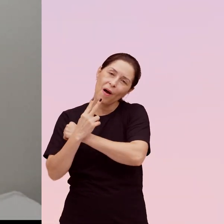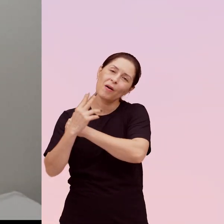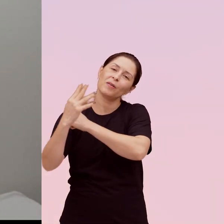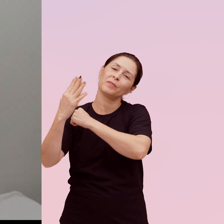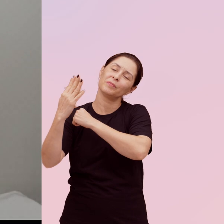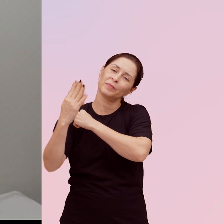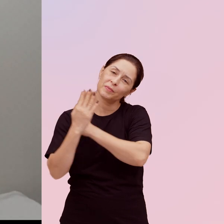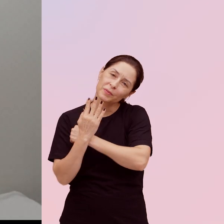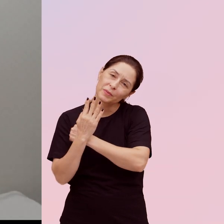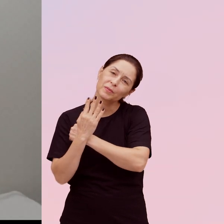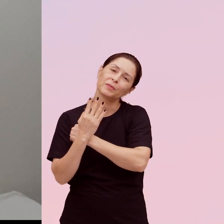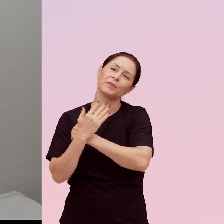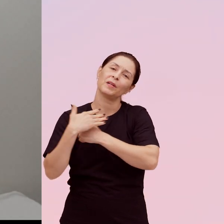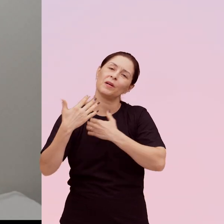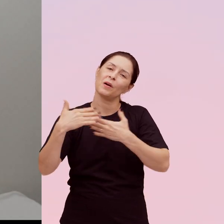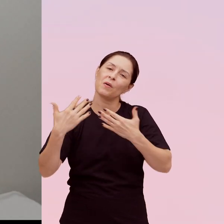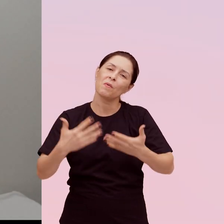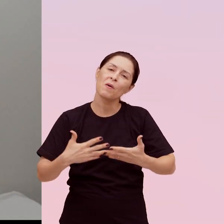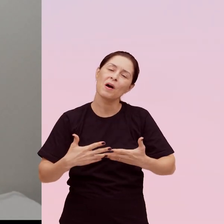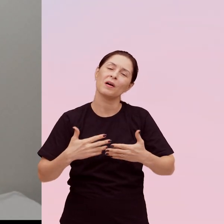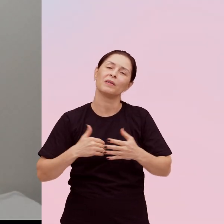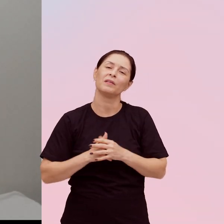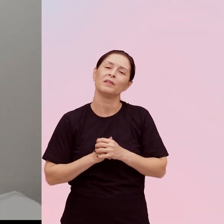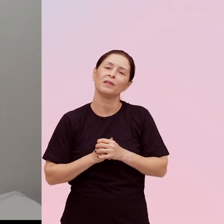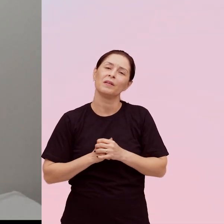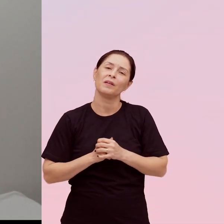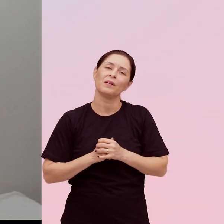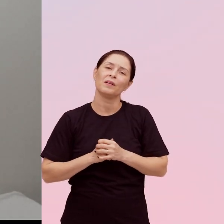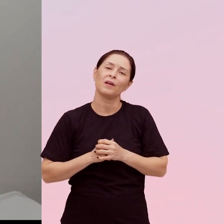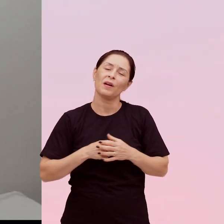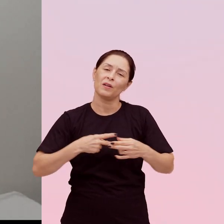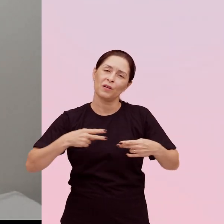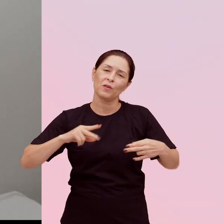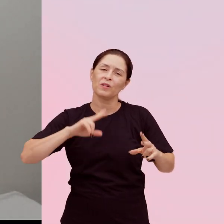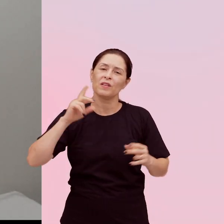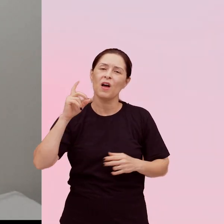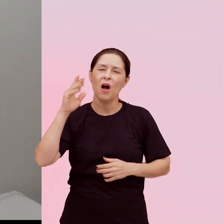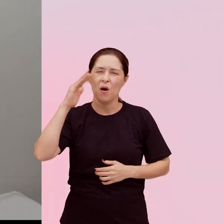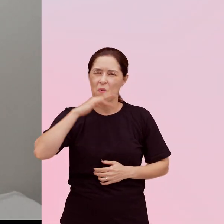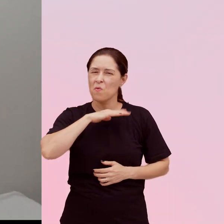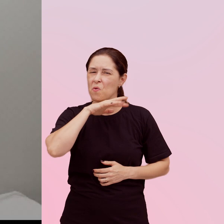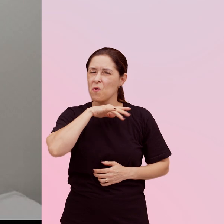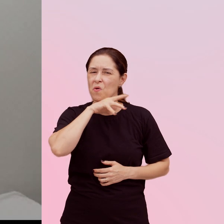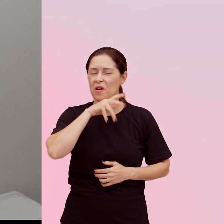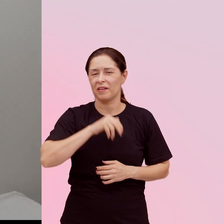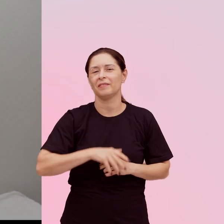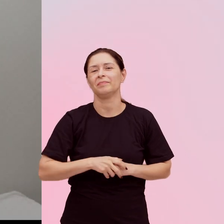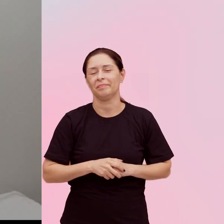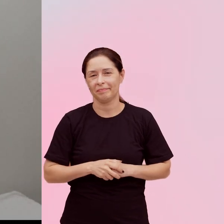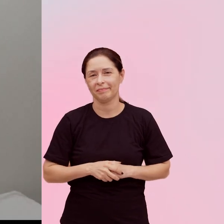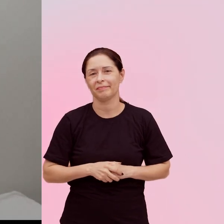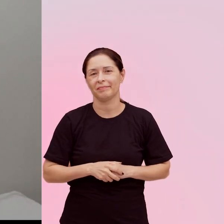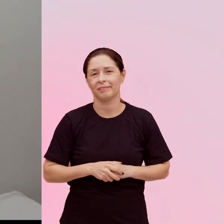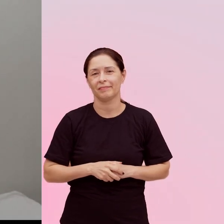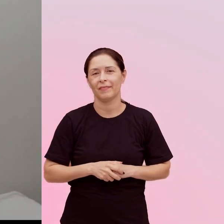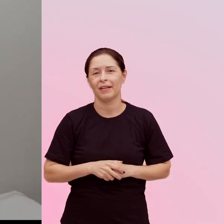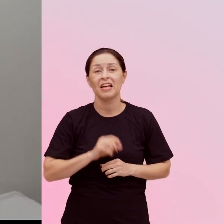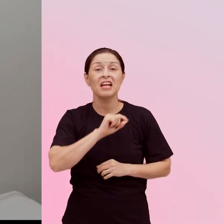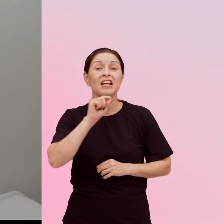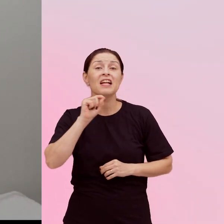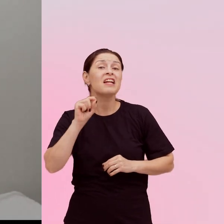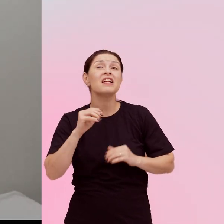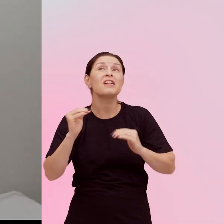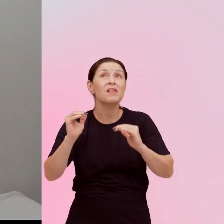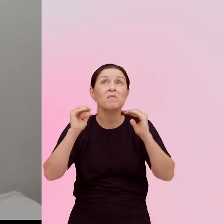guarda de todo perigo, e ele com certeza, eu acho que ele é meu herói. A segunda pergunta é: você sabe quem é o maior